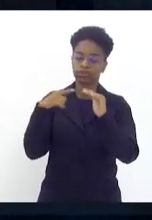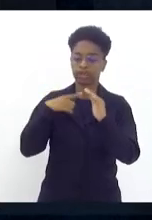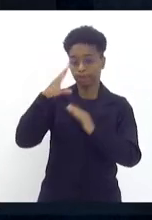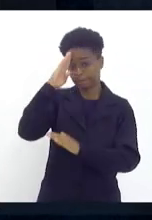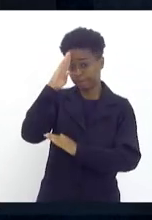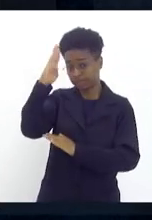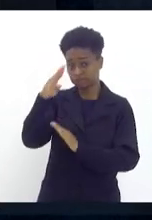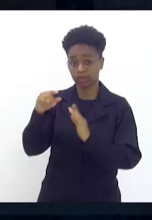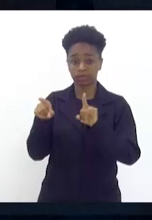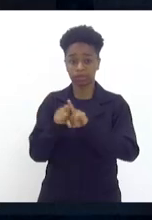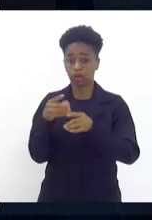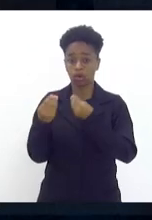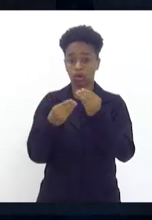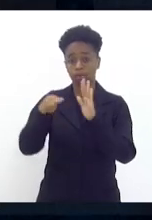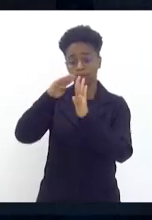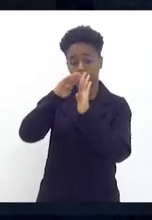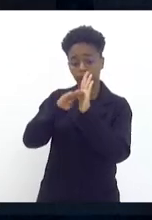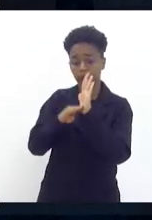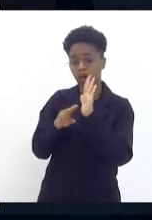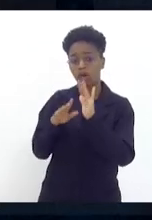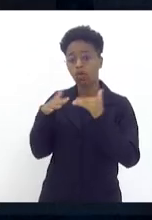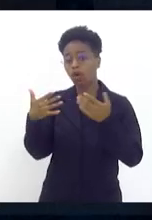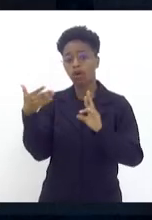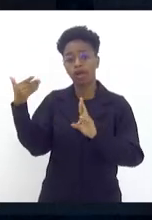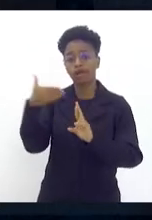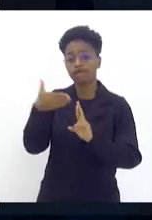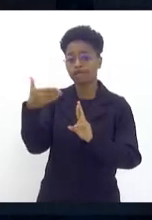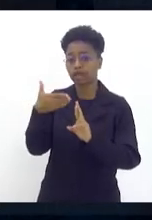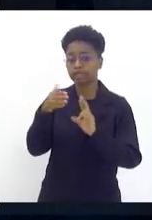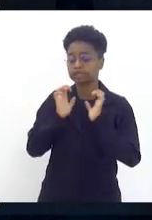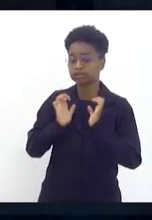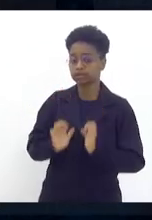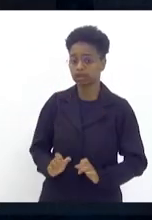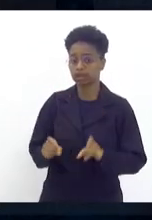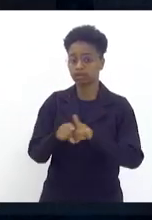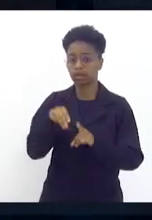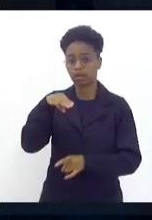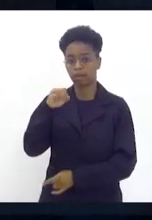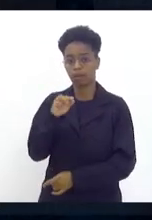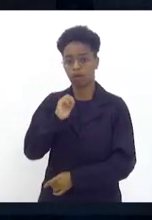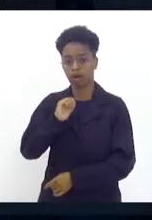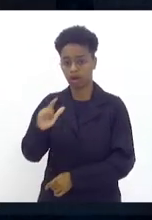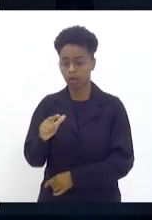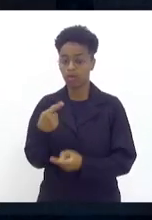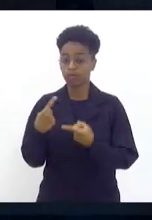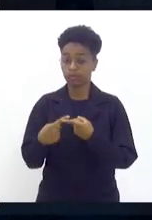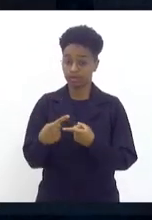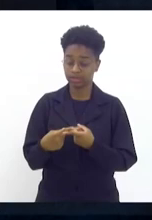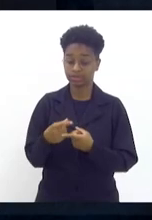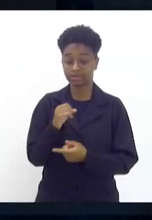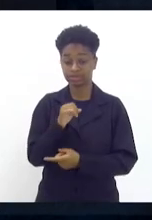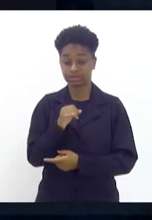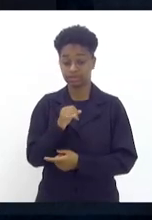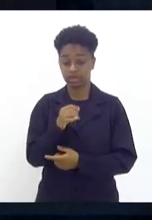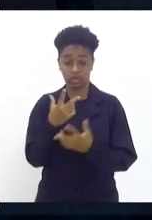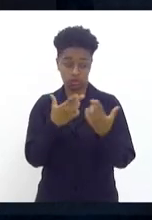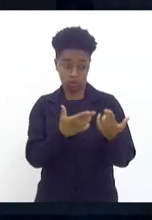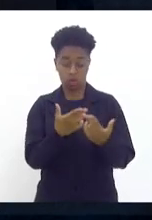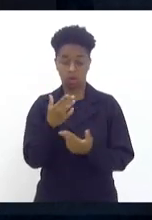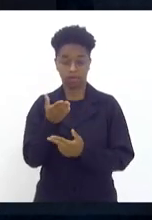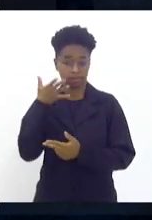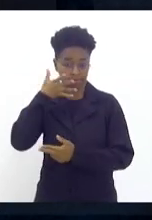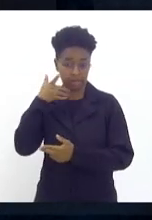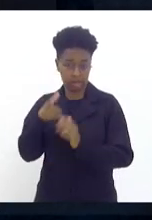suas hierarquias de valores, às suas referências éticas e morais. Porque, senão, como a doutora Ângela